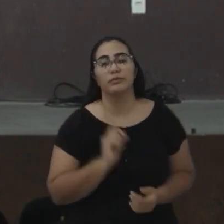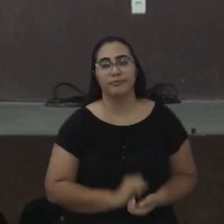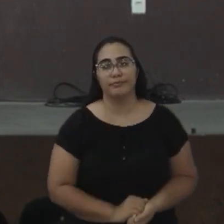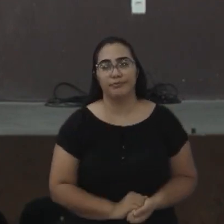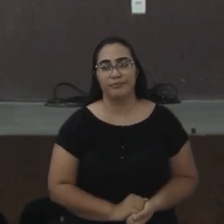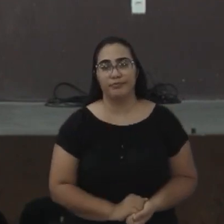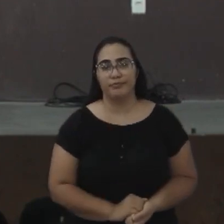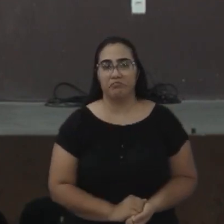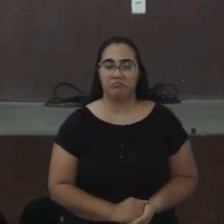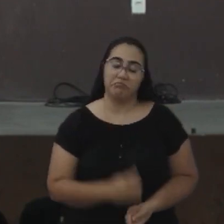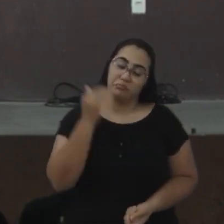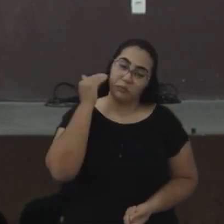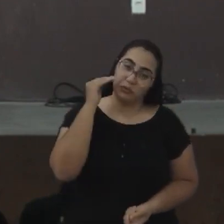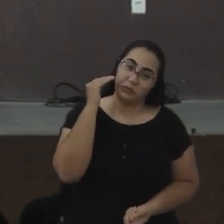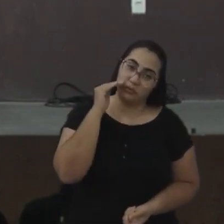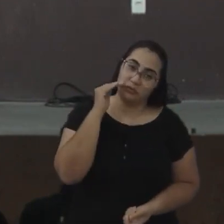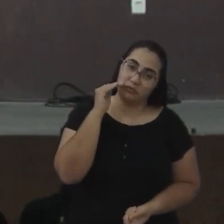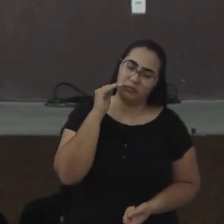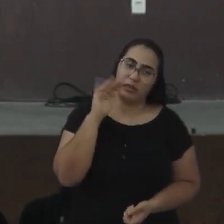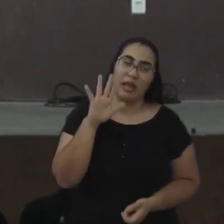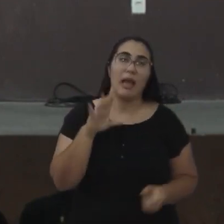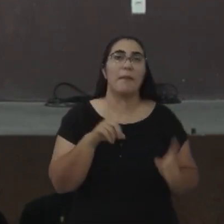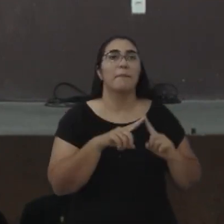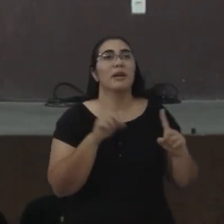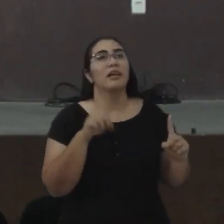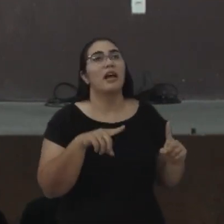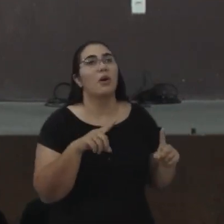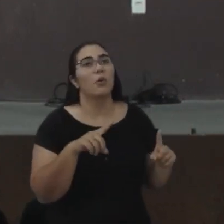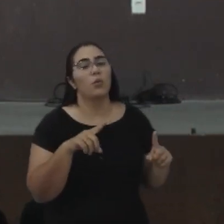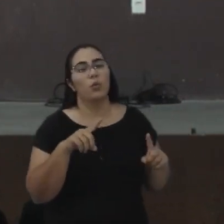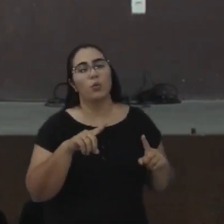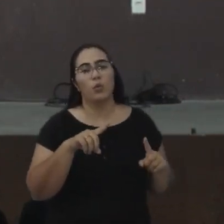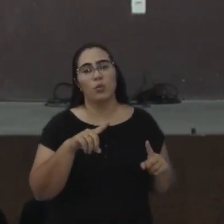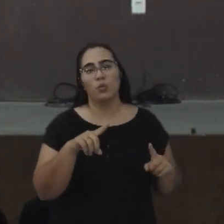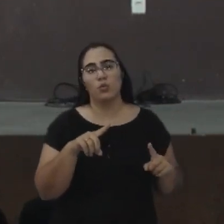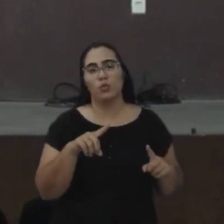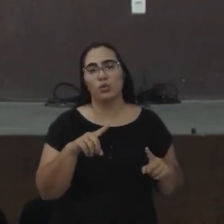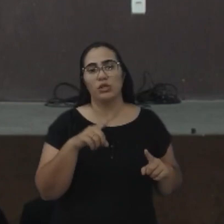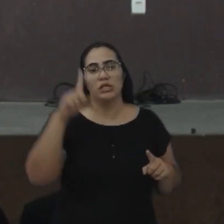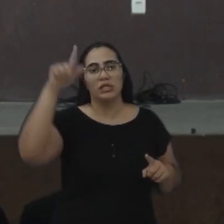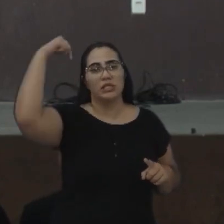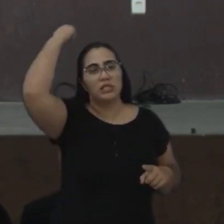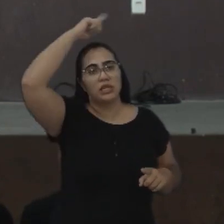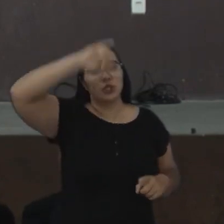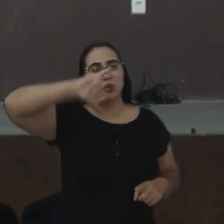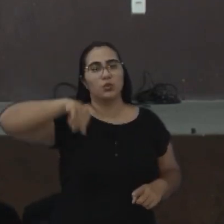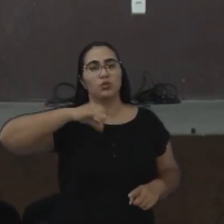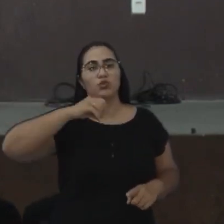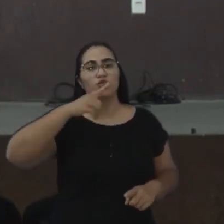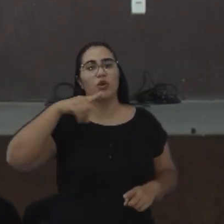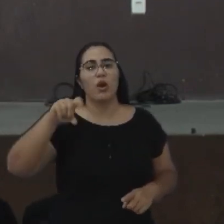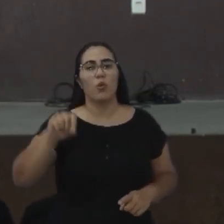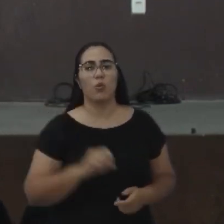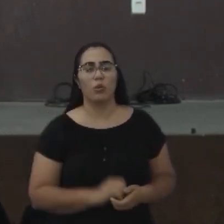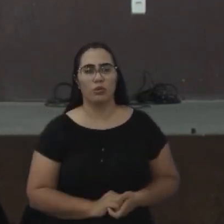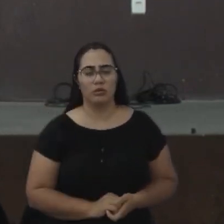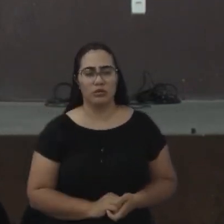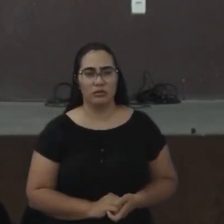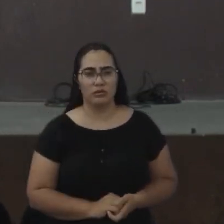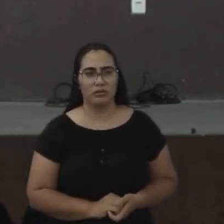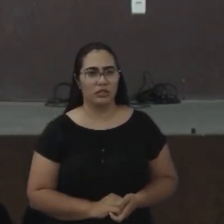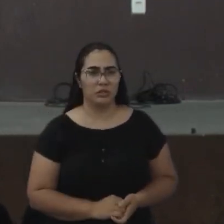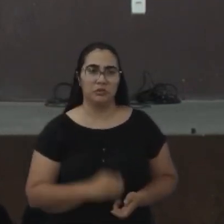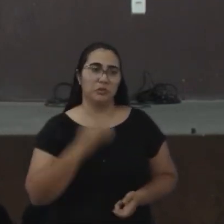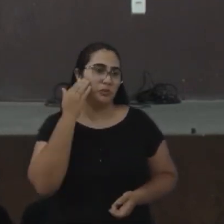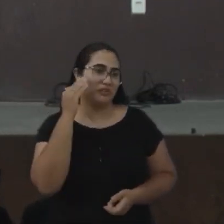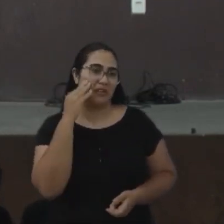Não sei. Tento entender. Ah, mas é o São João. Ah, o coitado de João não sabe nem que está acontecendo isso. Estão usando o nome